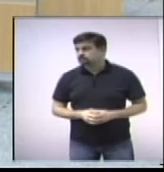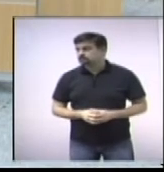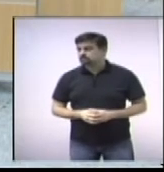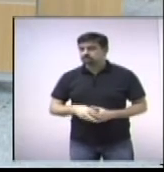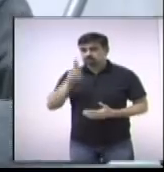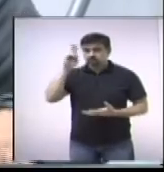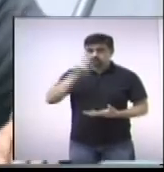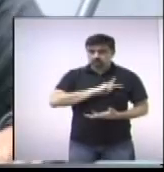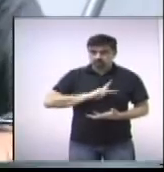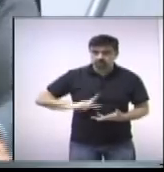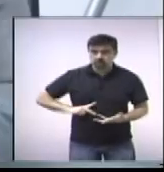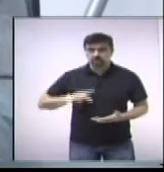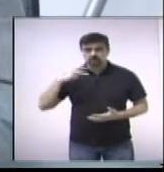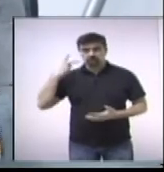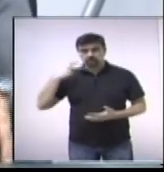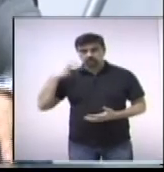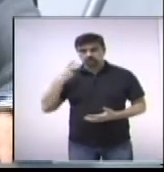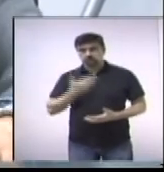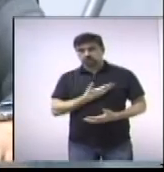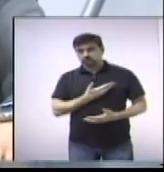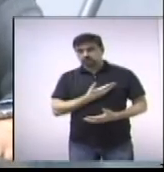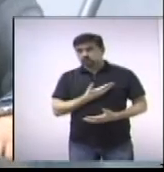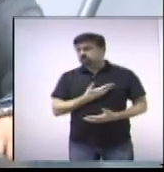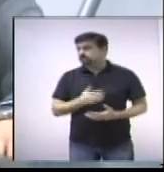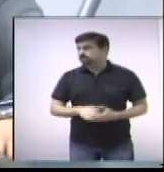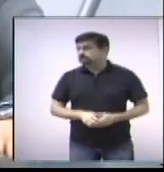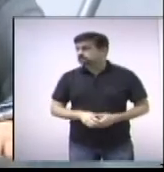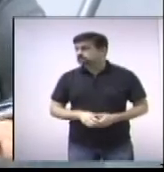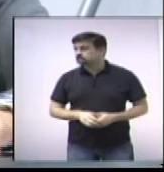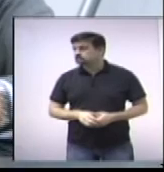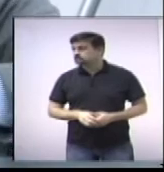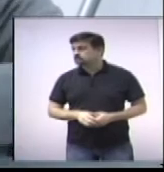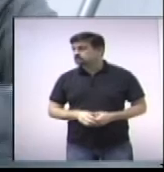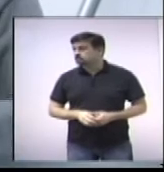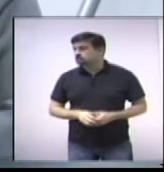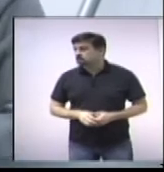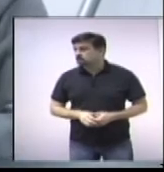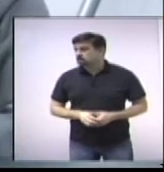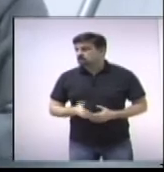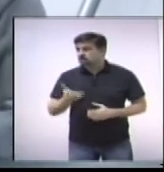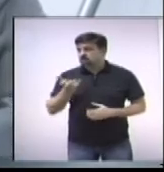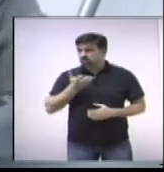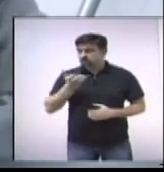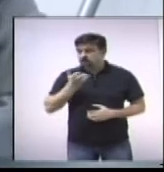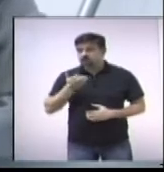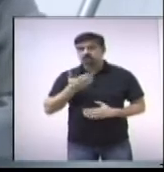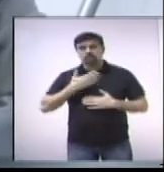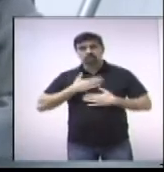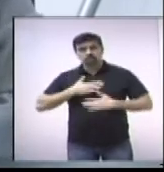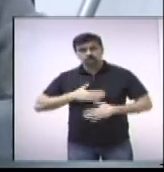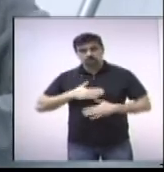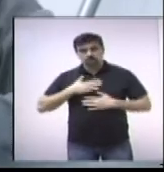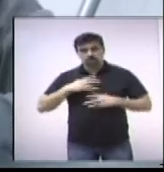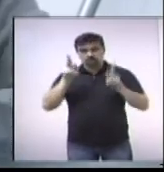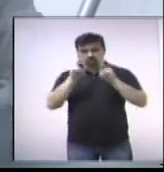Senhor presidente, companheiros vereadores, agora retomado um pouquinho de tranquilidade,